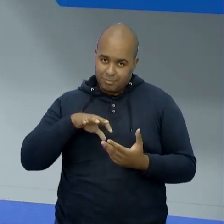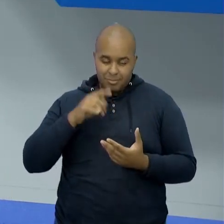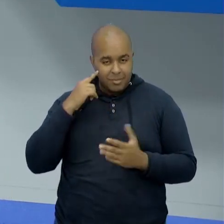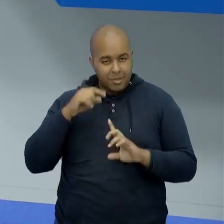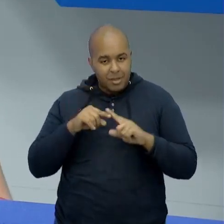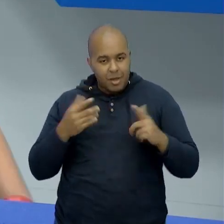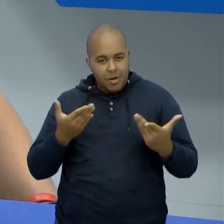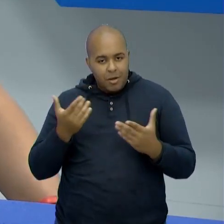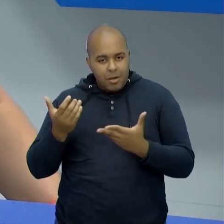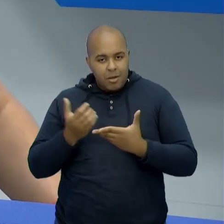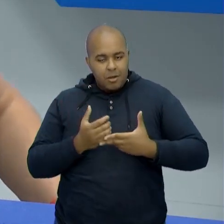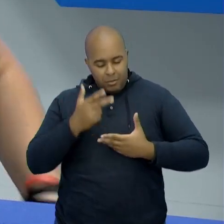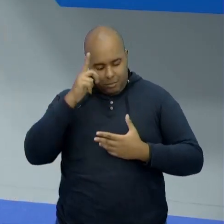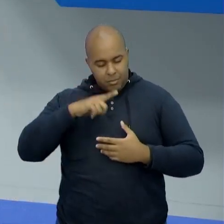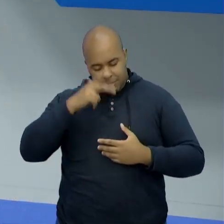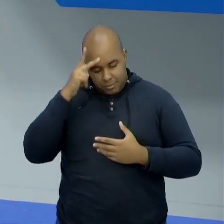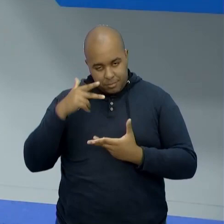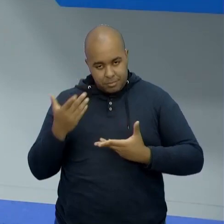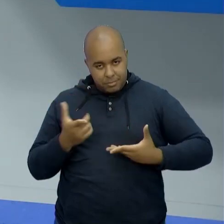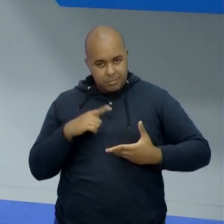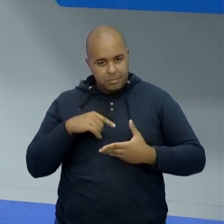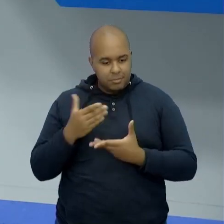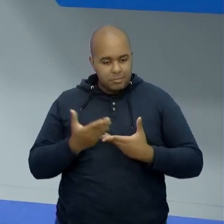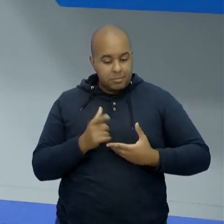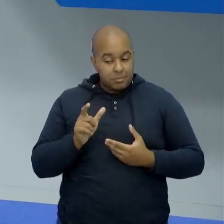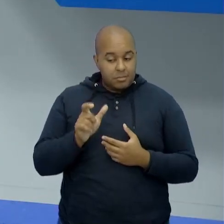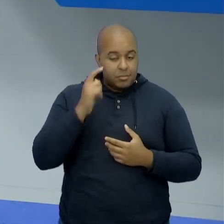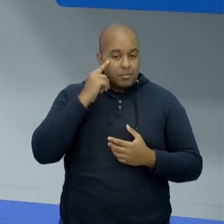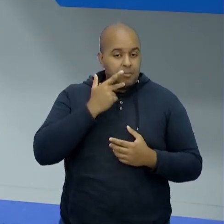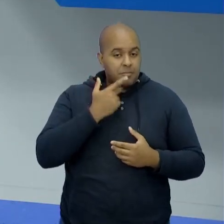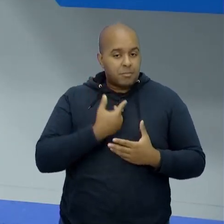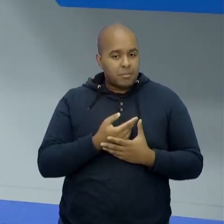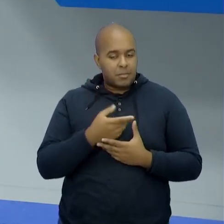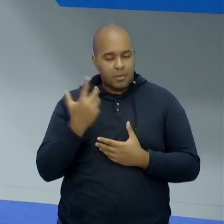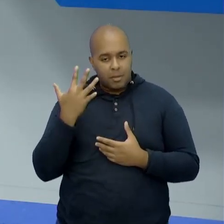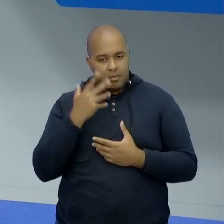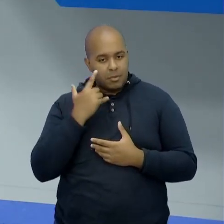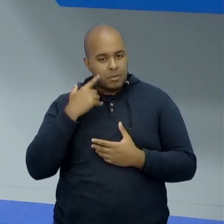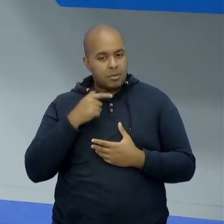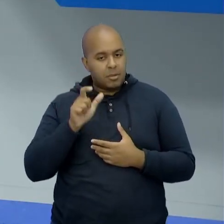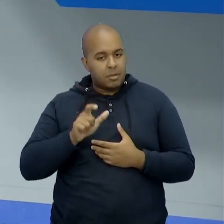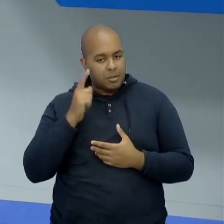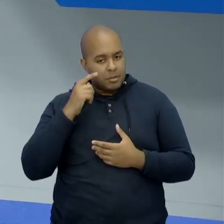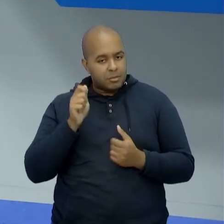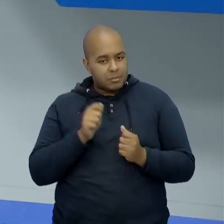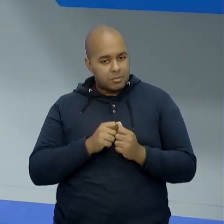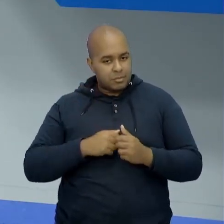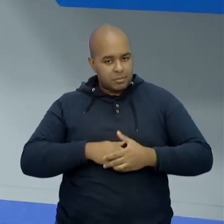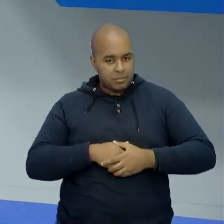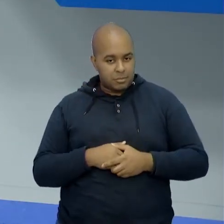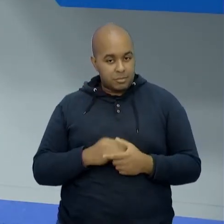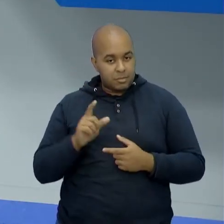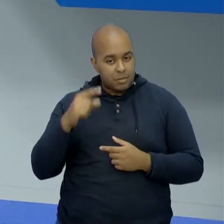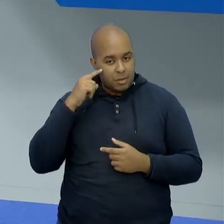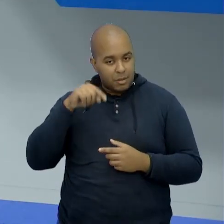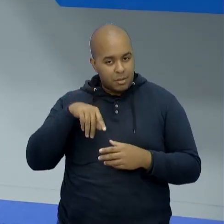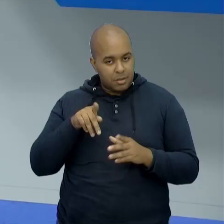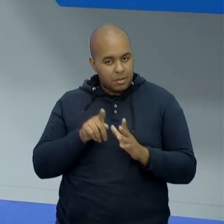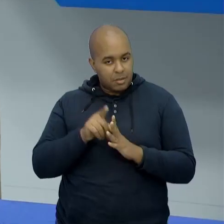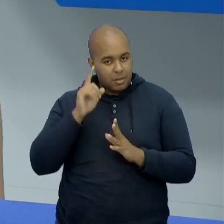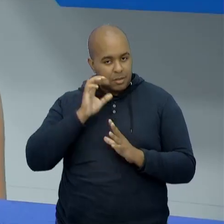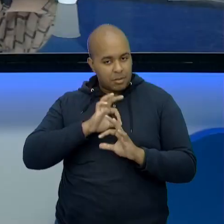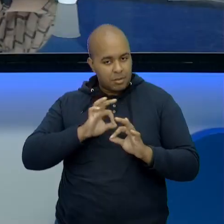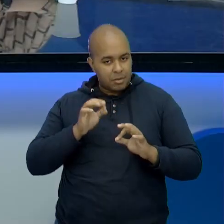hoje trouxe convidadas. Trouxe convidada e é uma convidada maravilhosa, porque ao meu lado hoje está